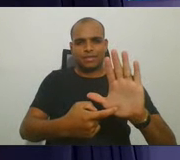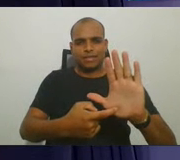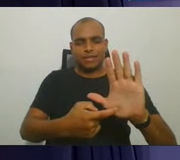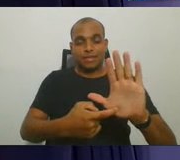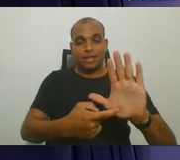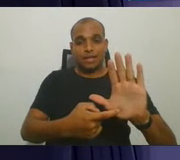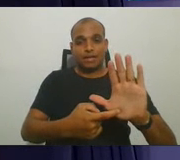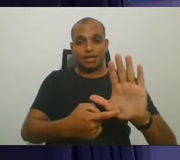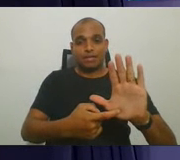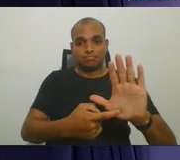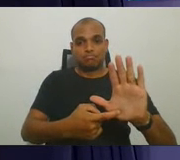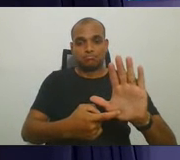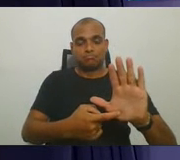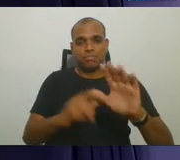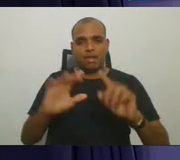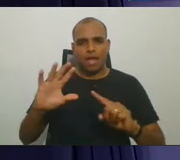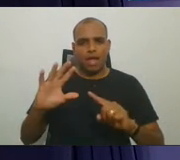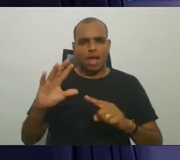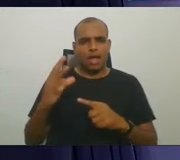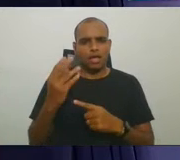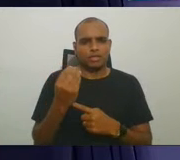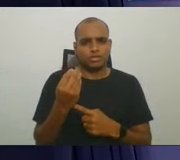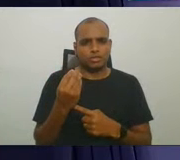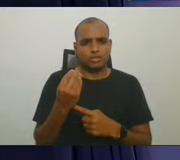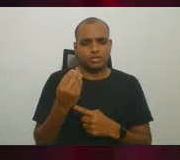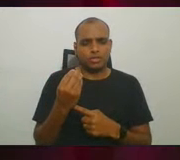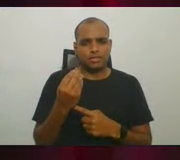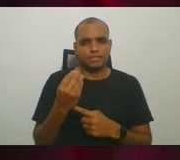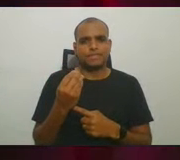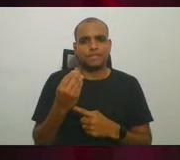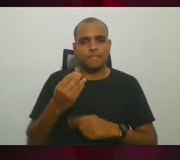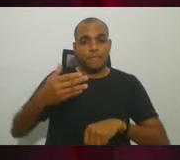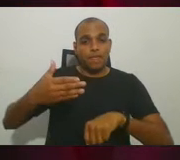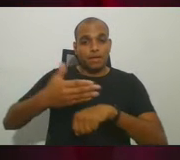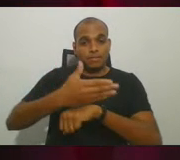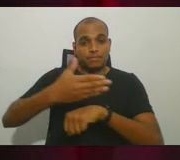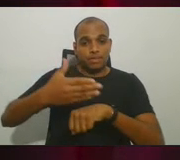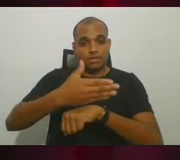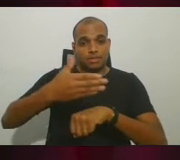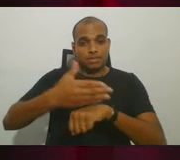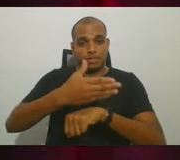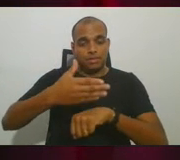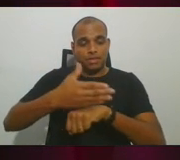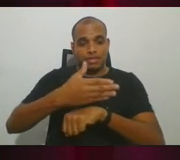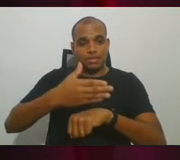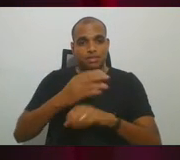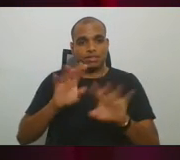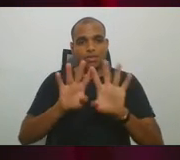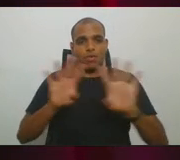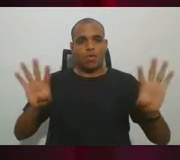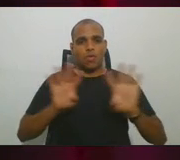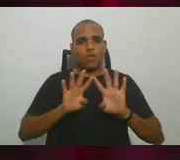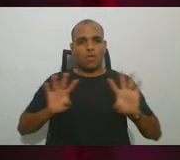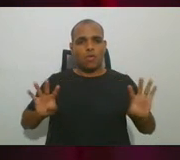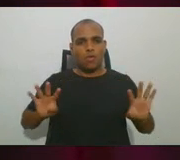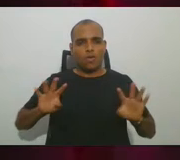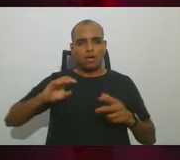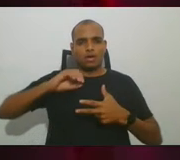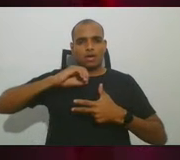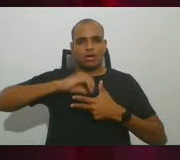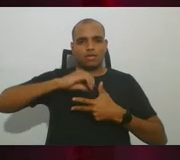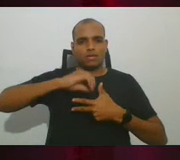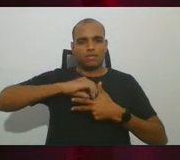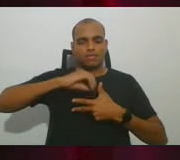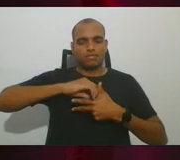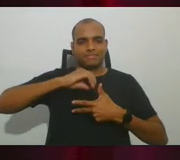apresentação artística, uma atração artística, com a participação do Coral da Unesc, que é composto